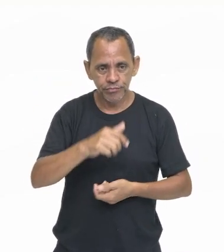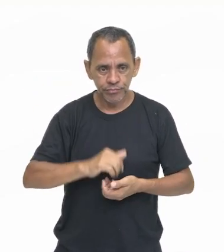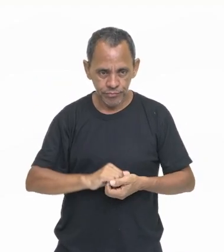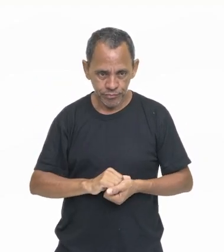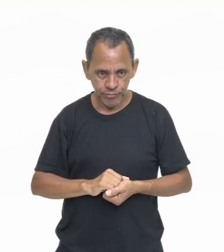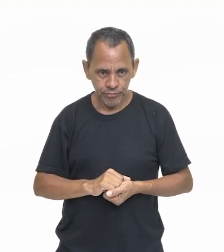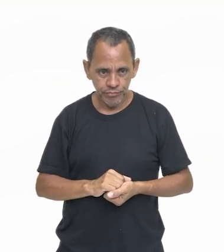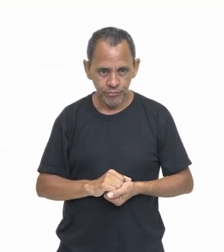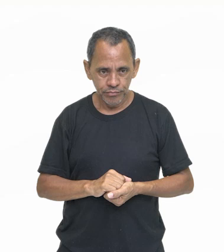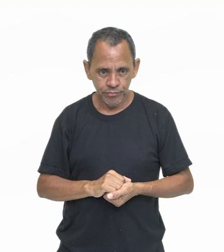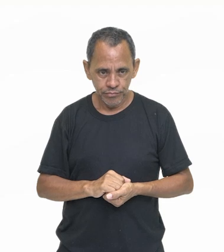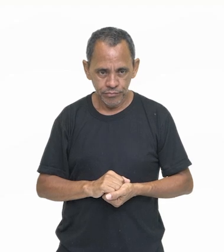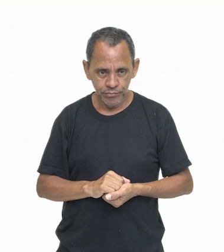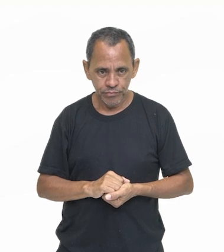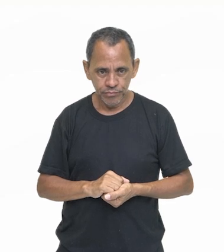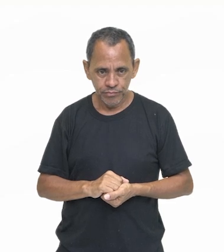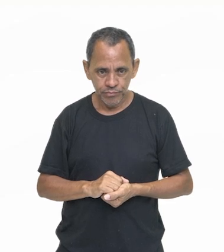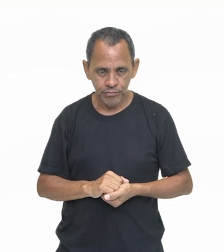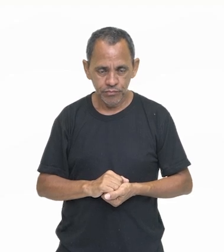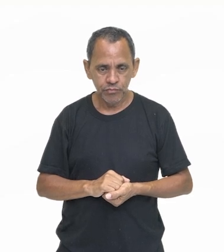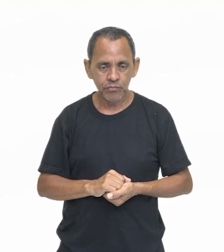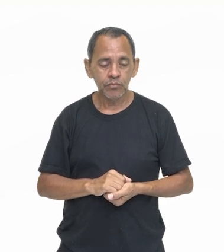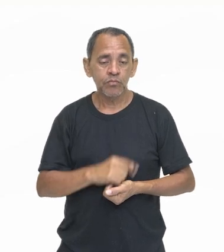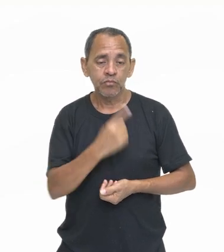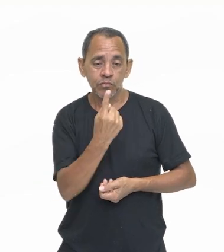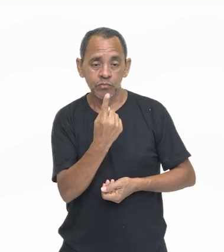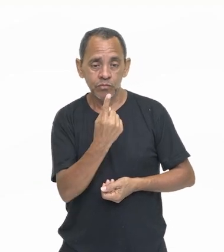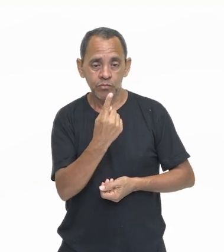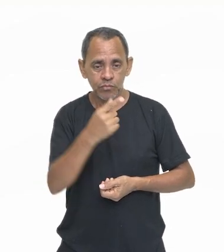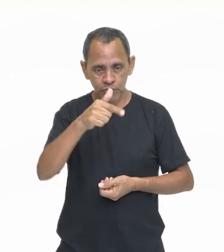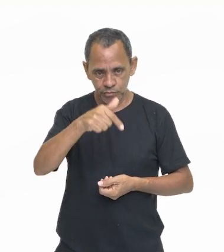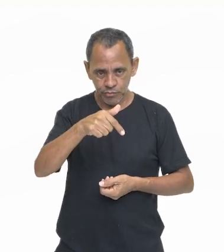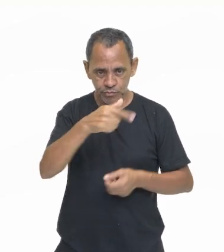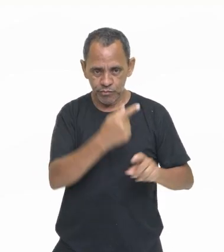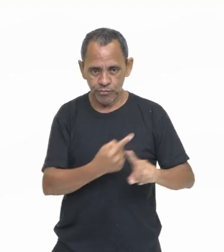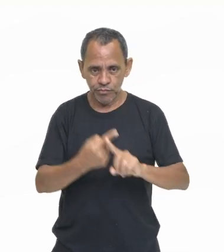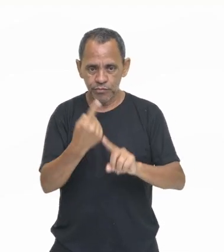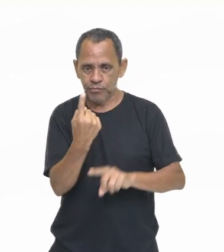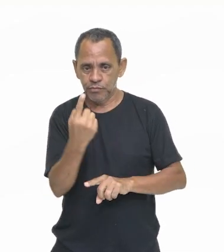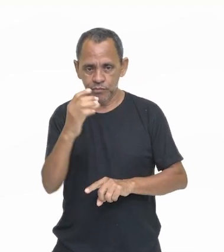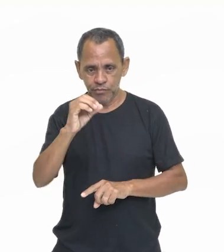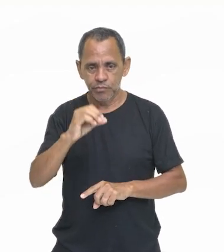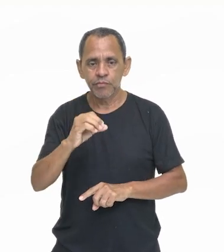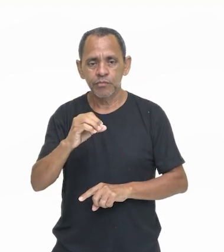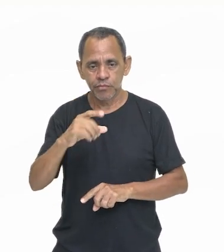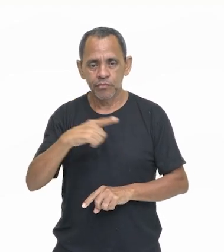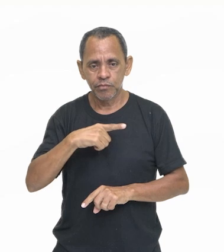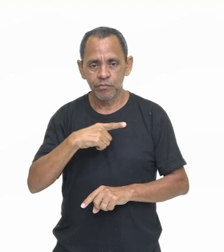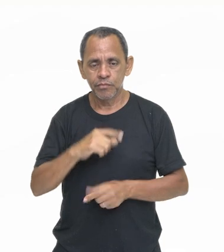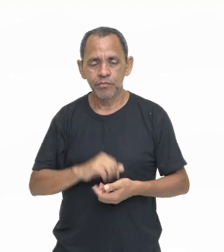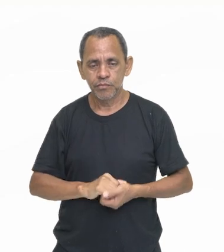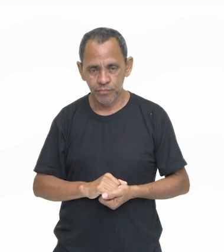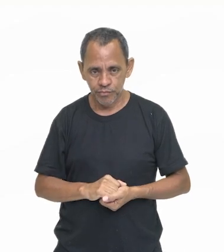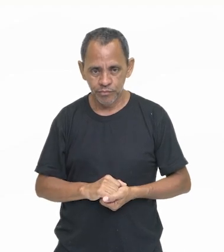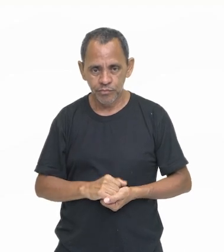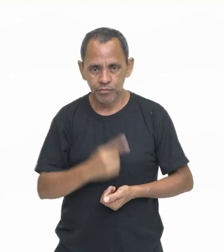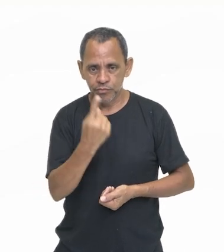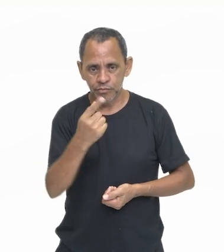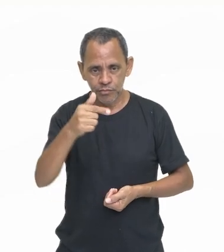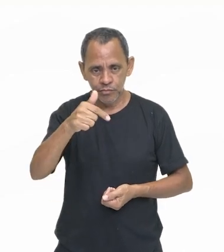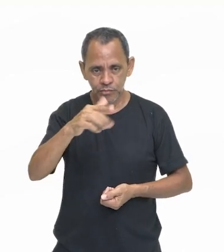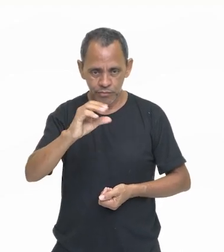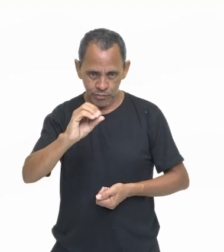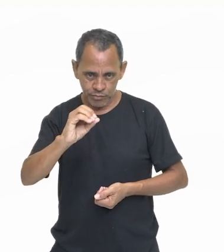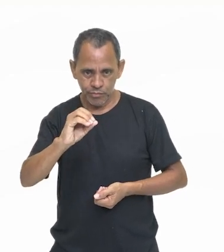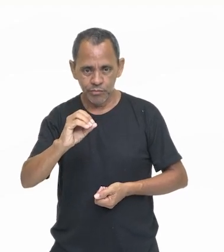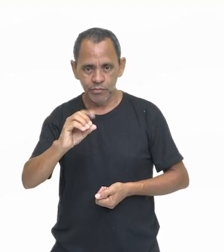vezes 10, nós temos 17 hectograma. 17 vezes 10, nós vamos ter aqui 170 decagrama. Mas nós teremos